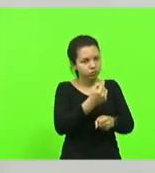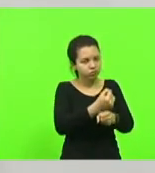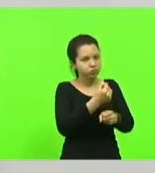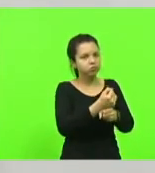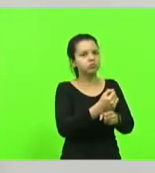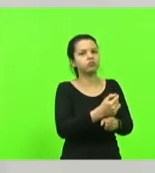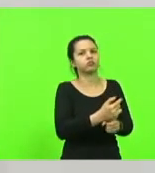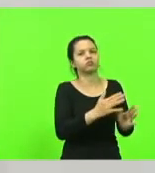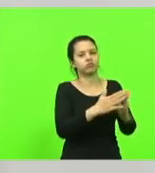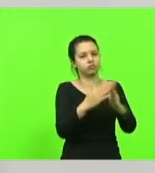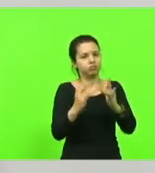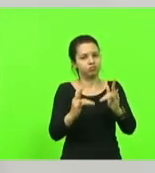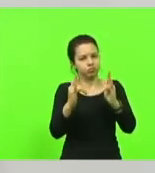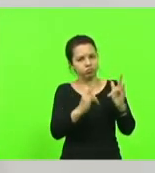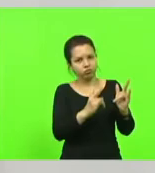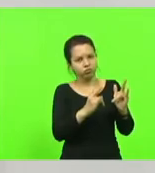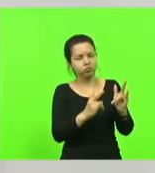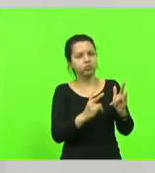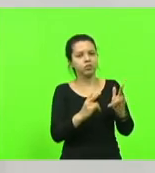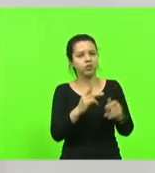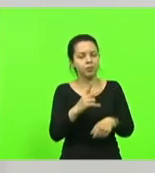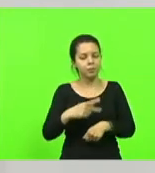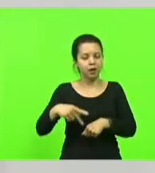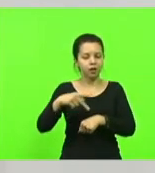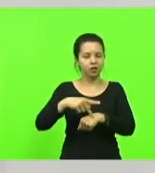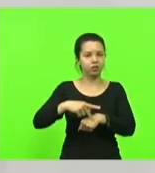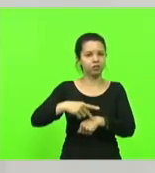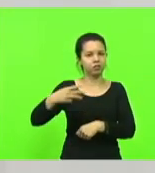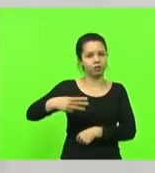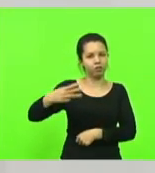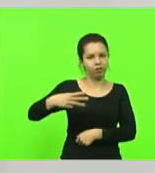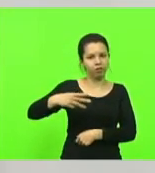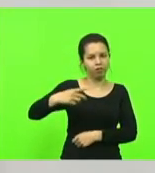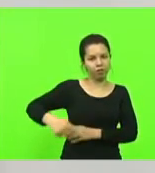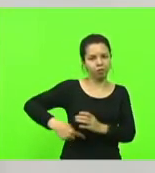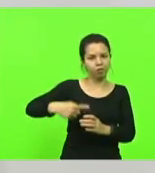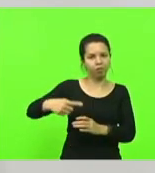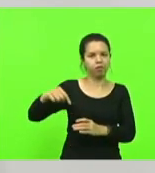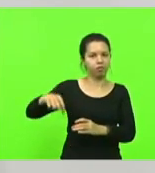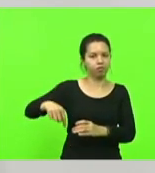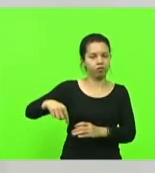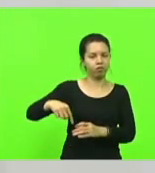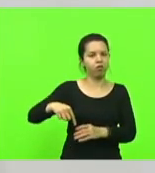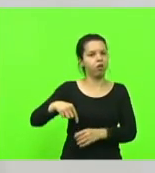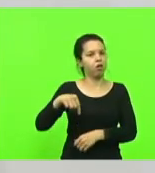países do terceiro mundo e o Brasil ainda não permitem, não